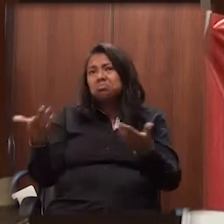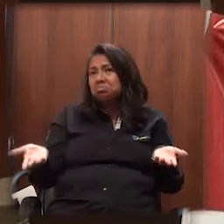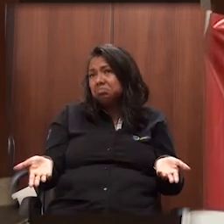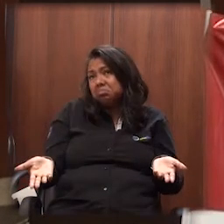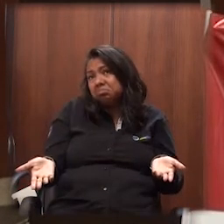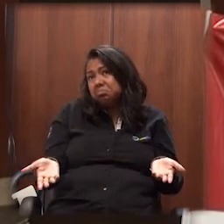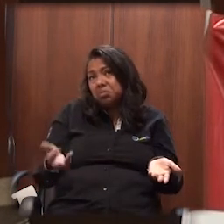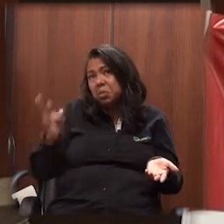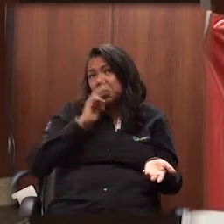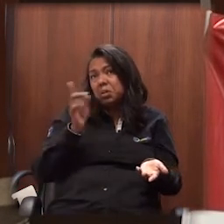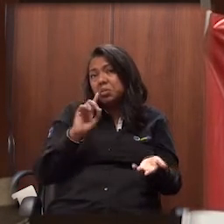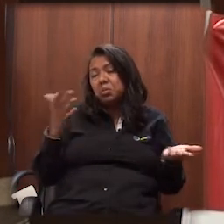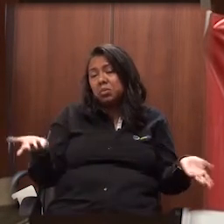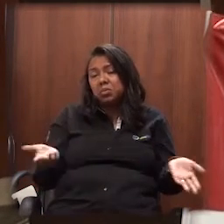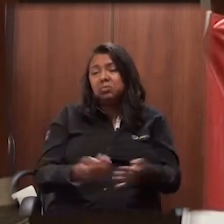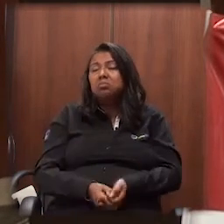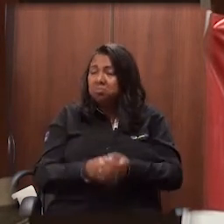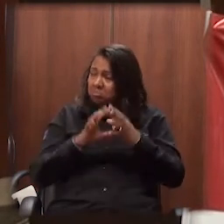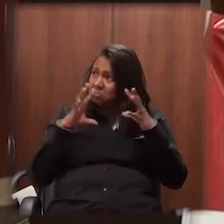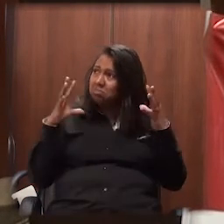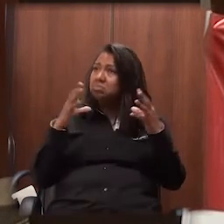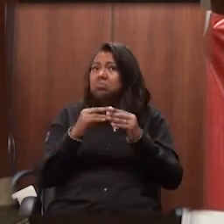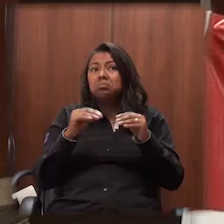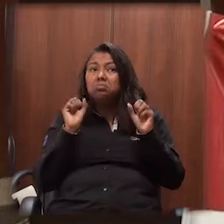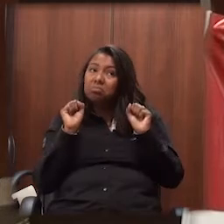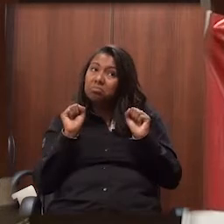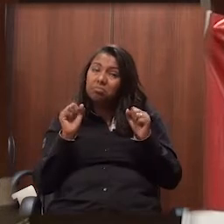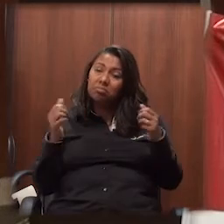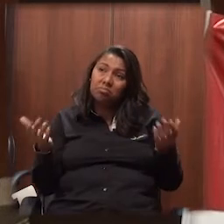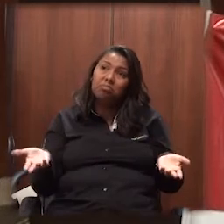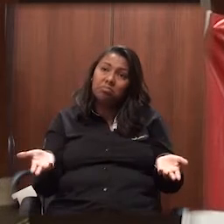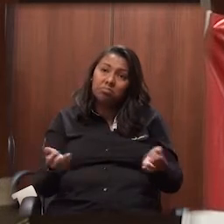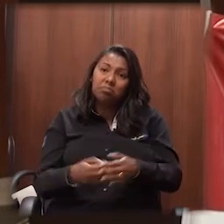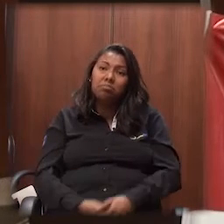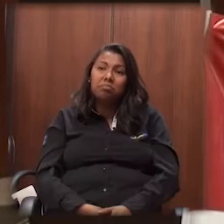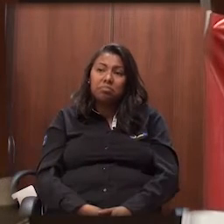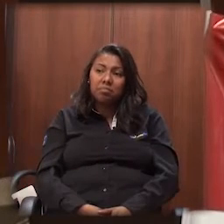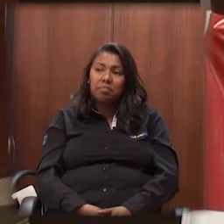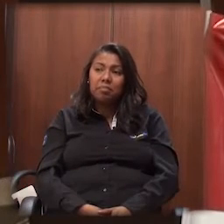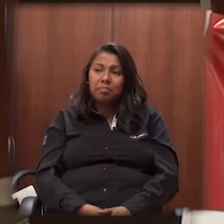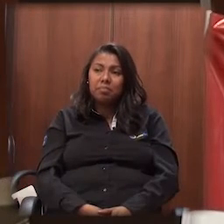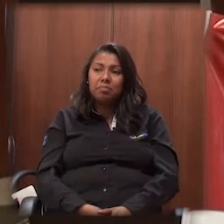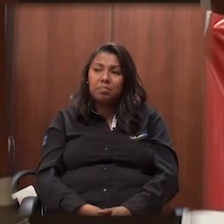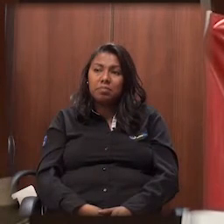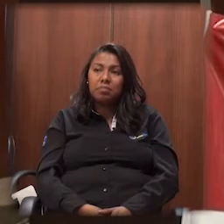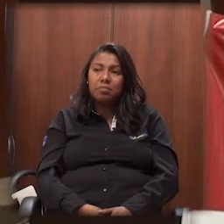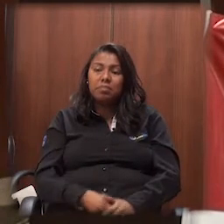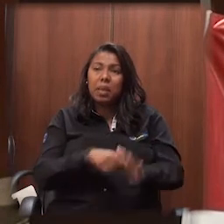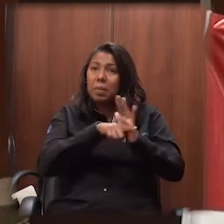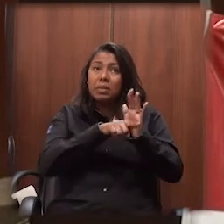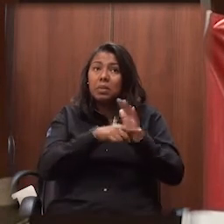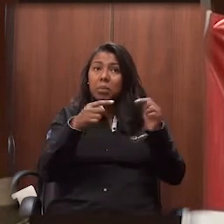não responde. Né? Tudo isso está nesse universo de pesquisa, que é um primeiro esforço feito,